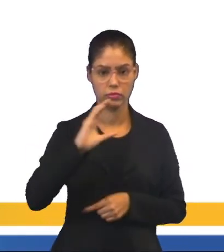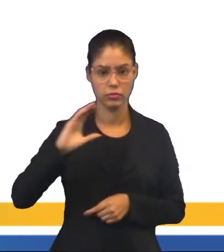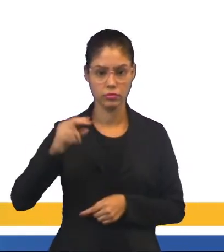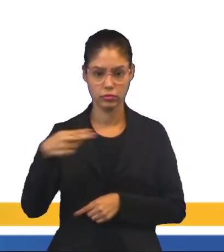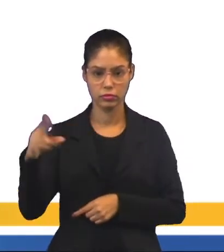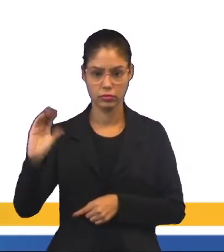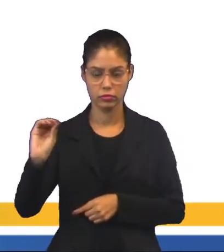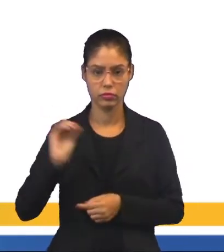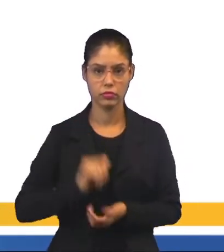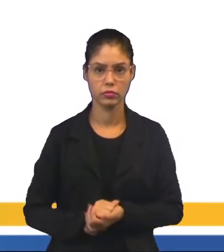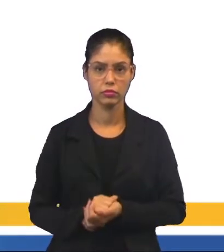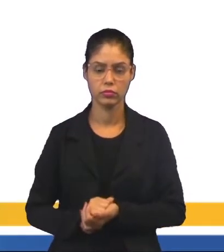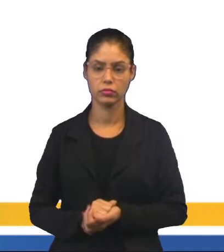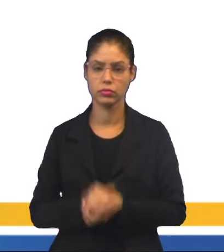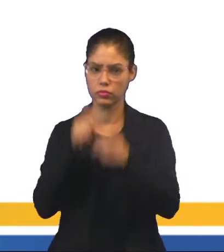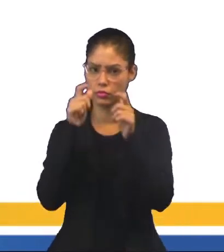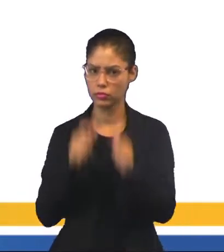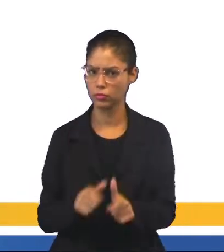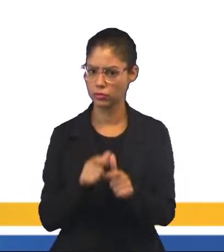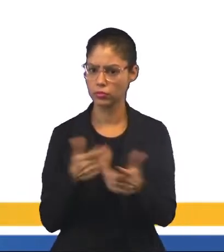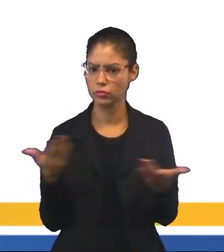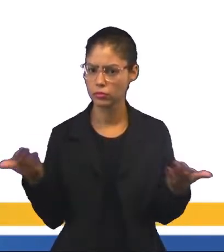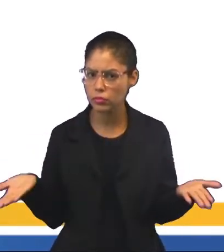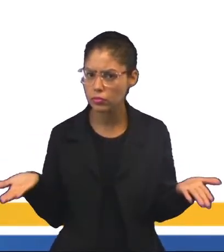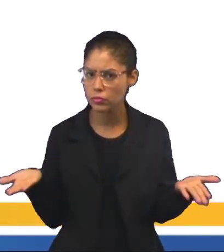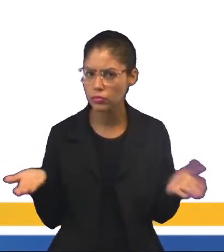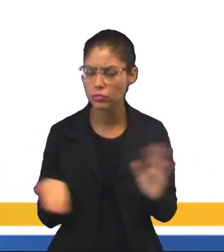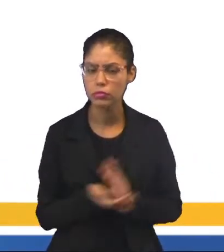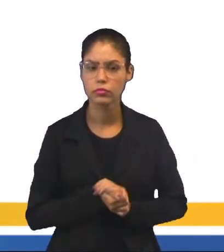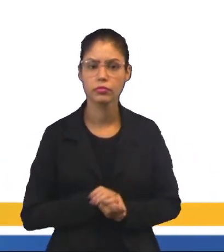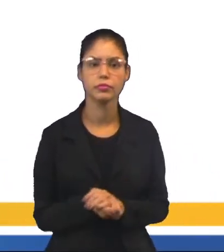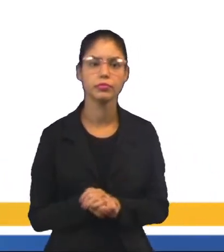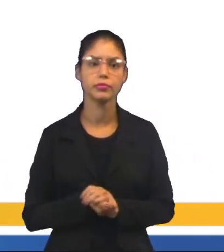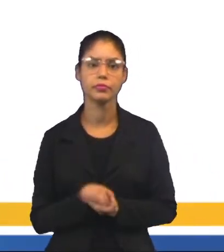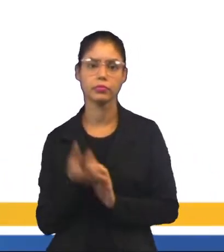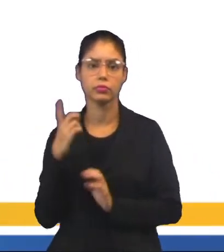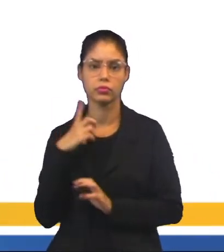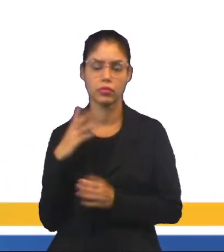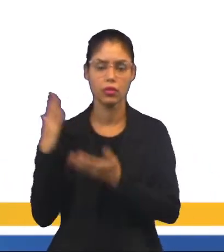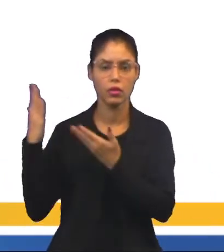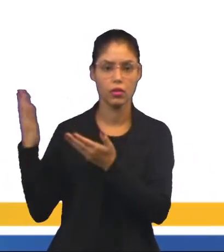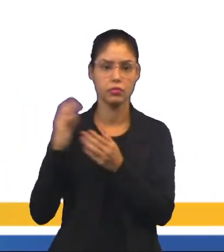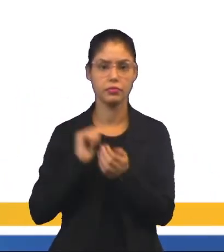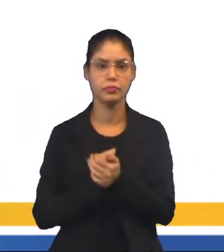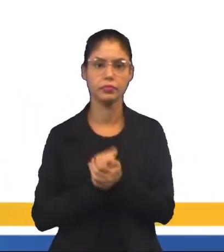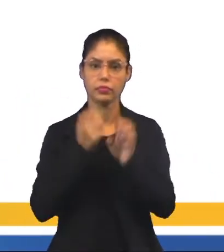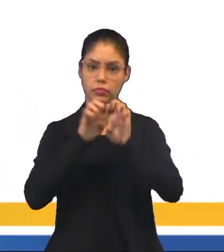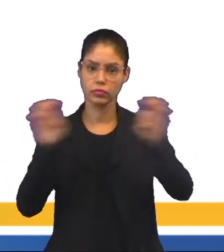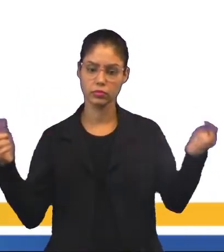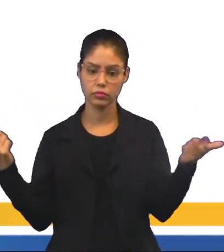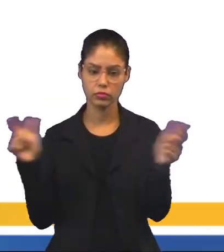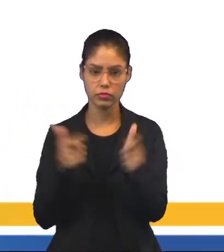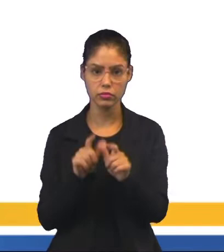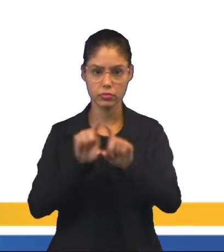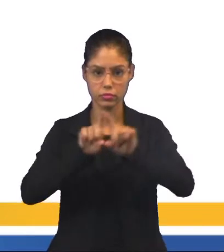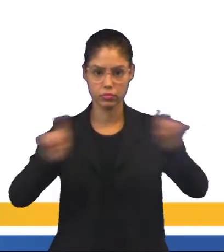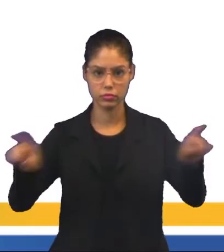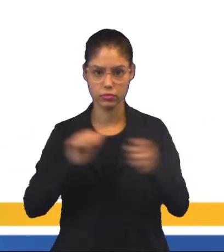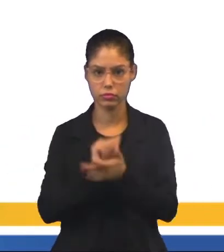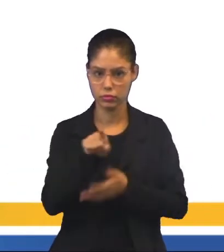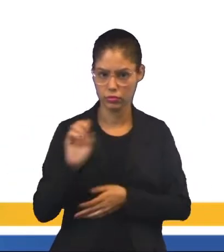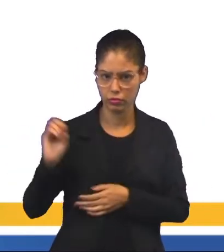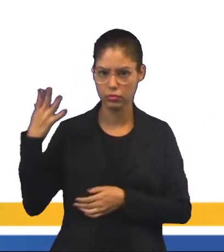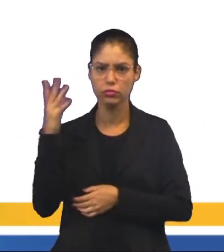c igual a zero, onde nós vamos ter aí a equação reduzida da reta. Então,